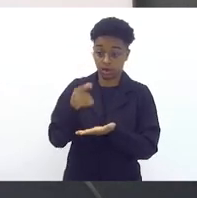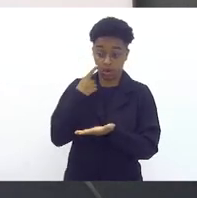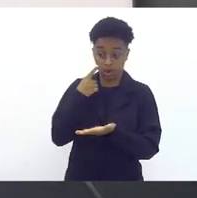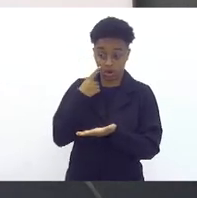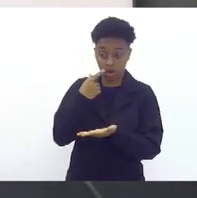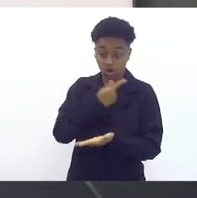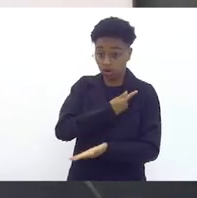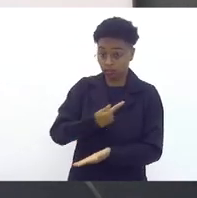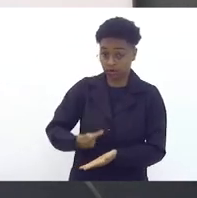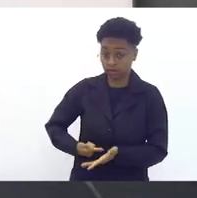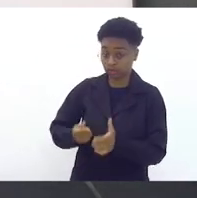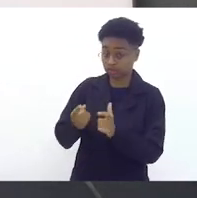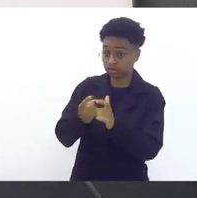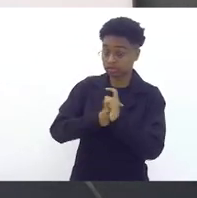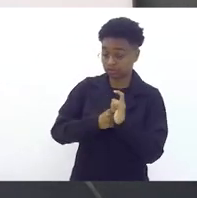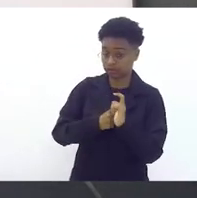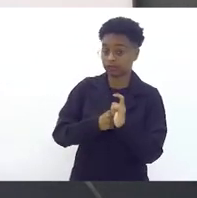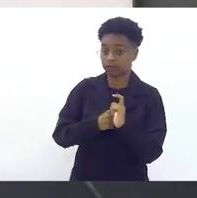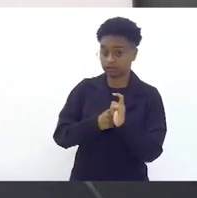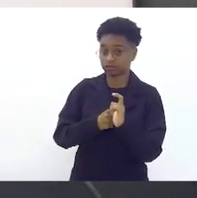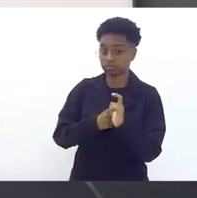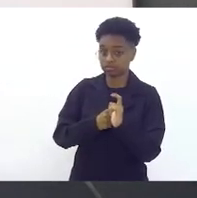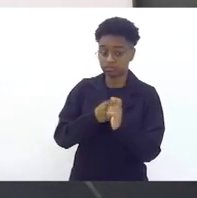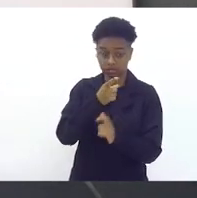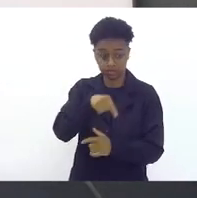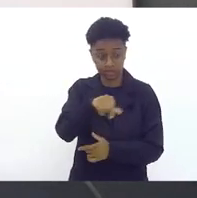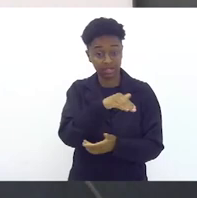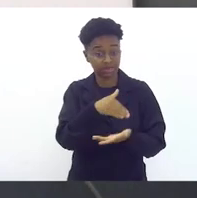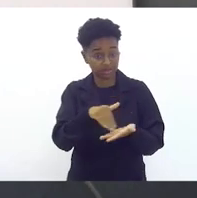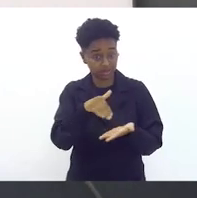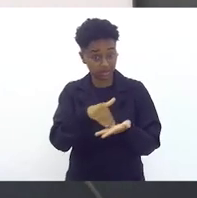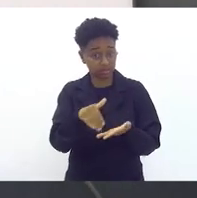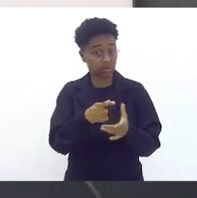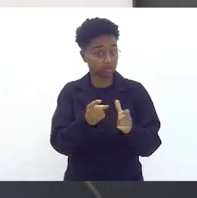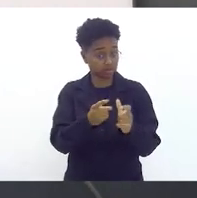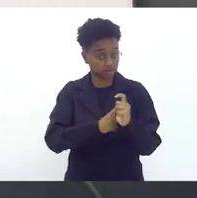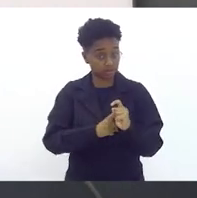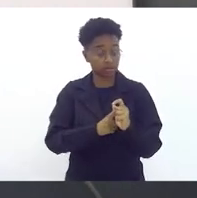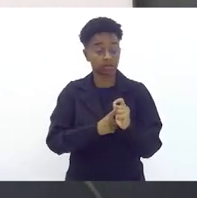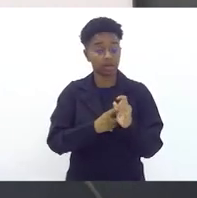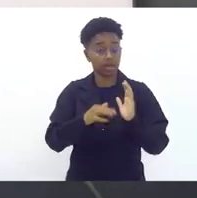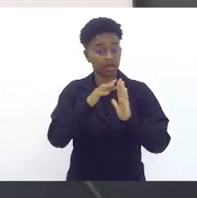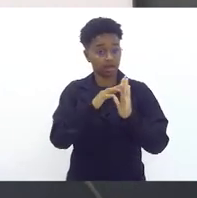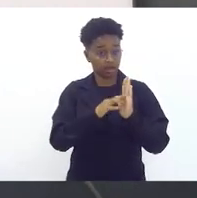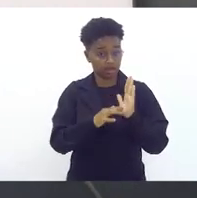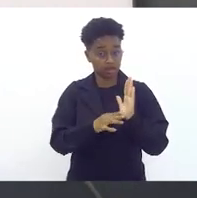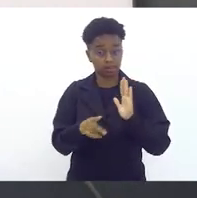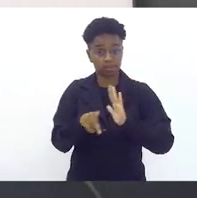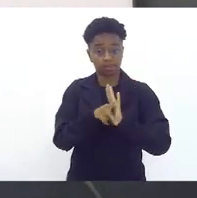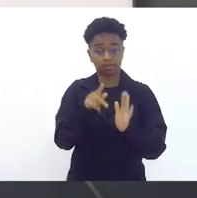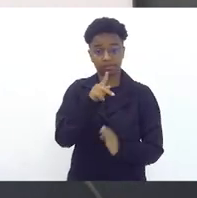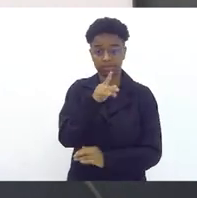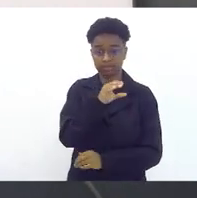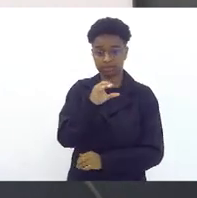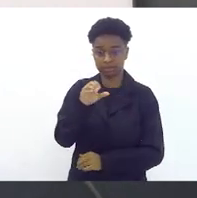está inadimplente. Os senhores secretários estão inadimplentes da regulamentação integral do PCCS.